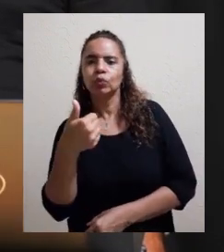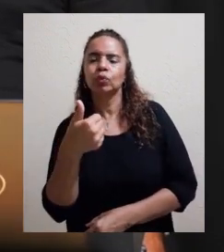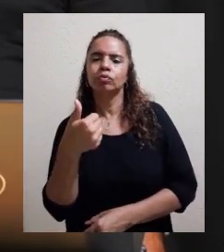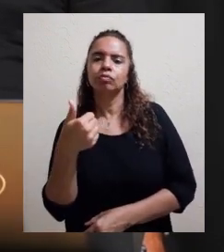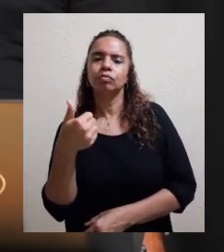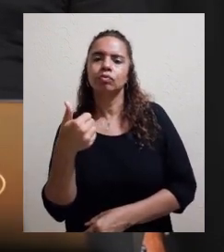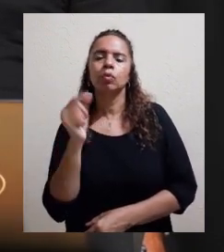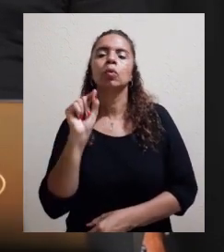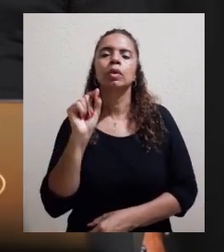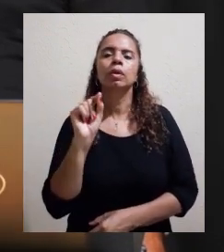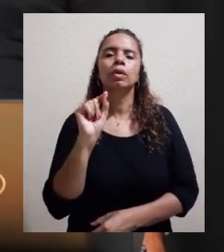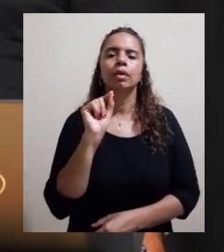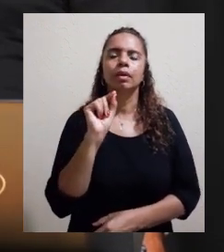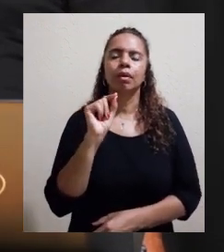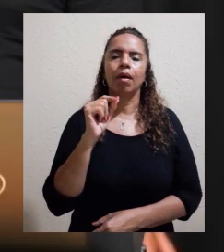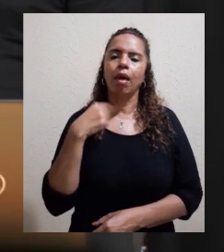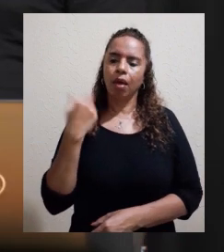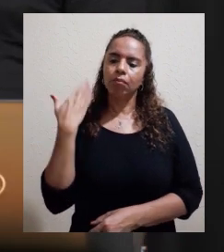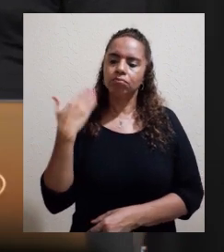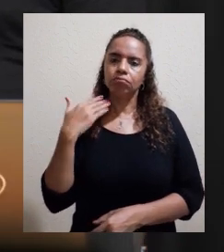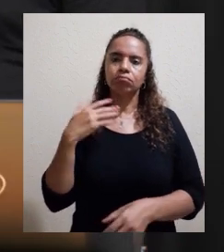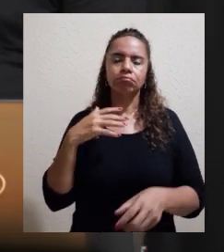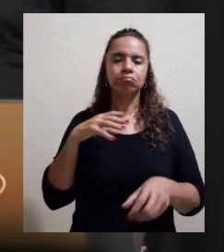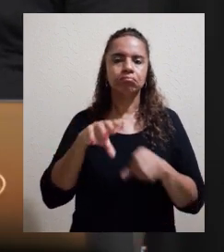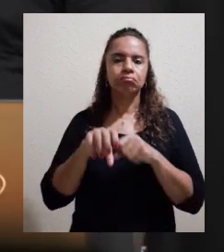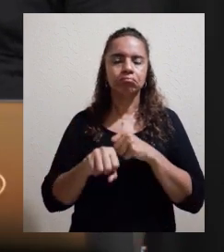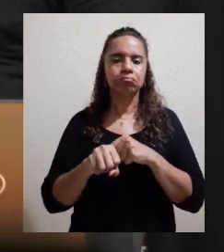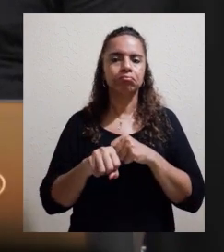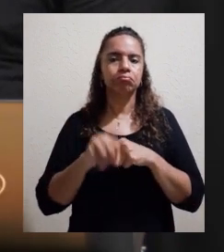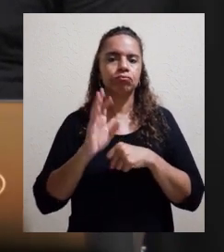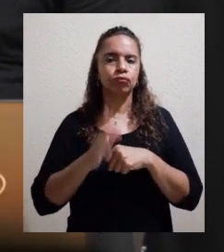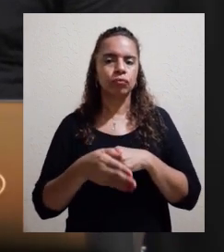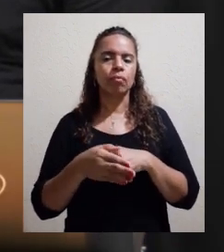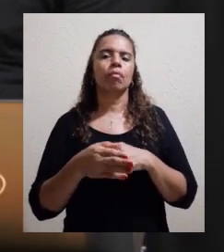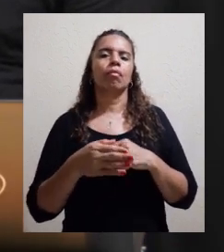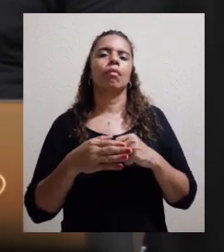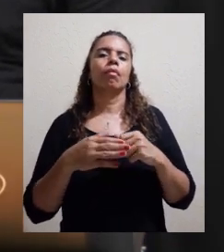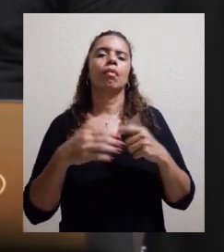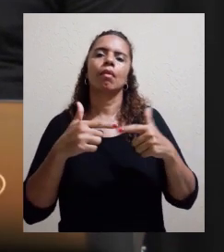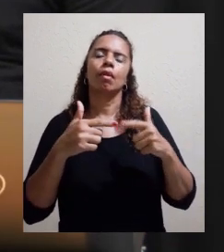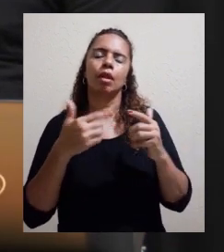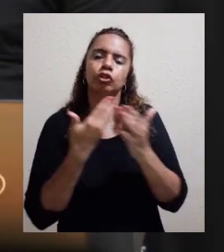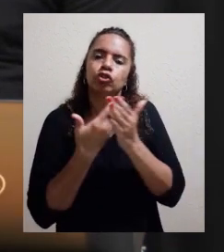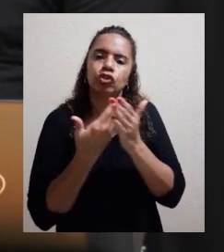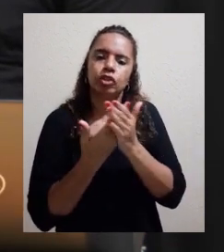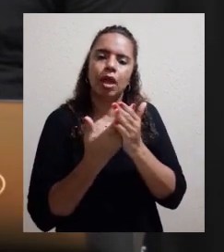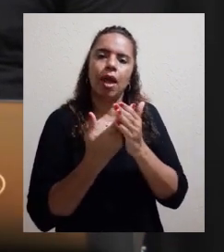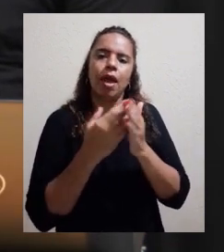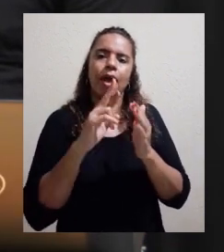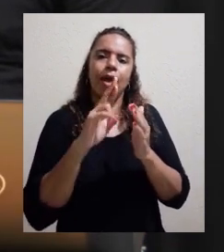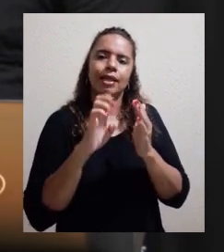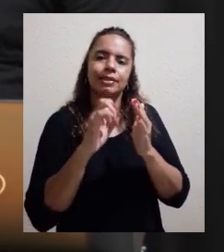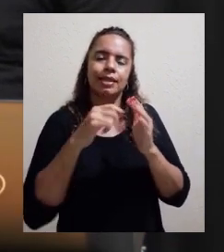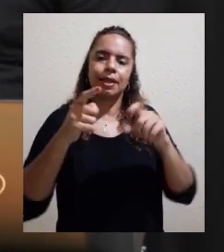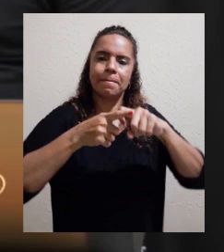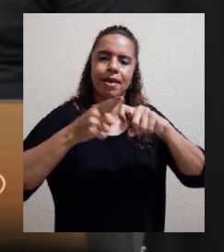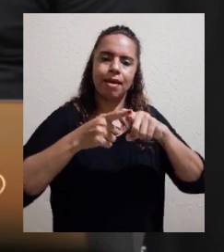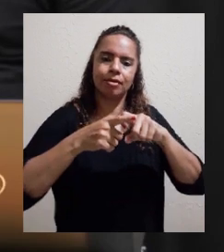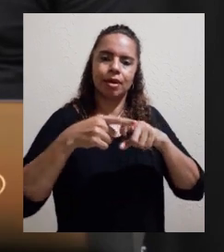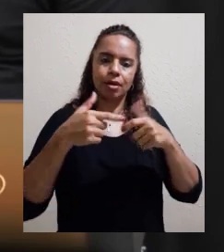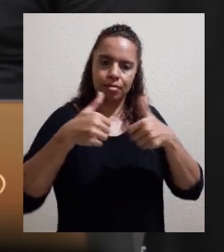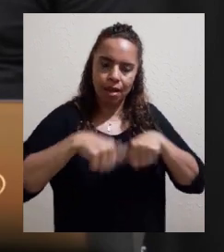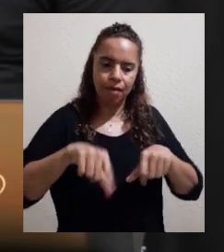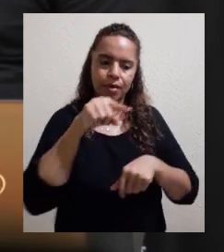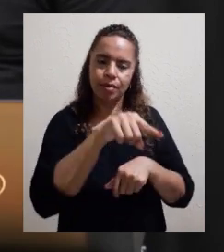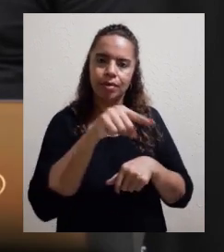acabado a residência há alguns meses, quando estourou a pandemia, e eu me lembro que eu ficava num consultório lá no São José, num turno de 6